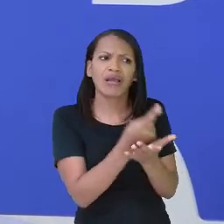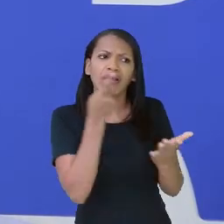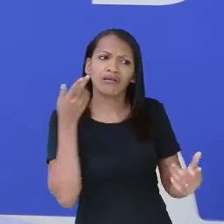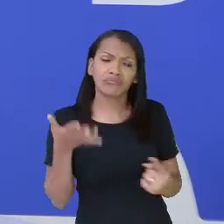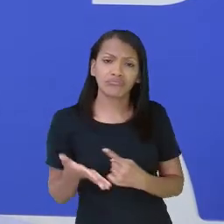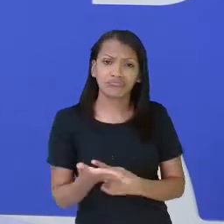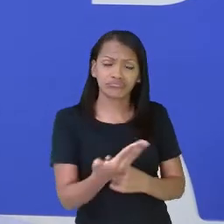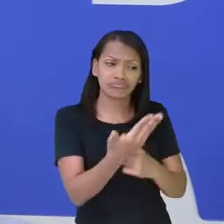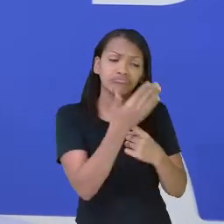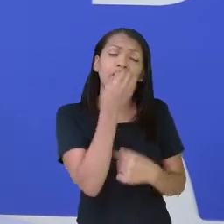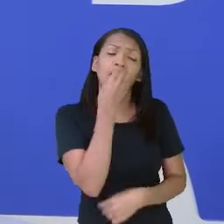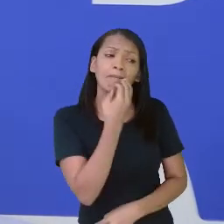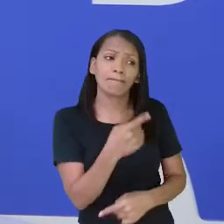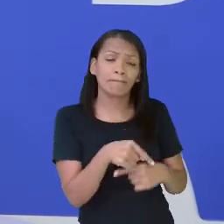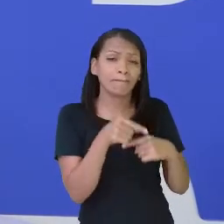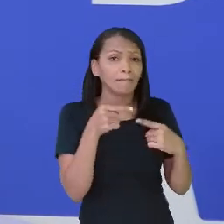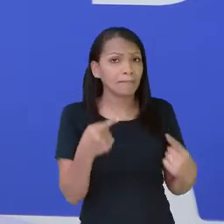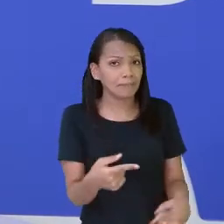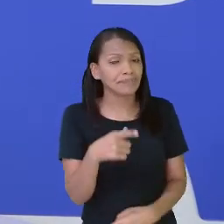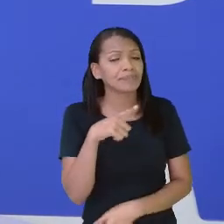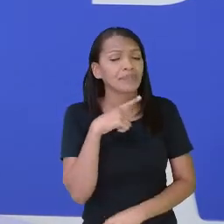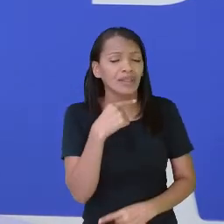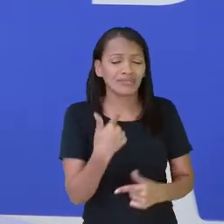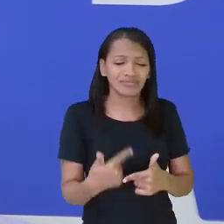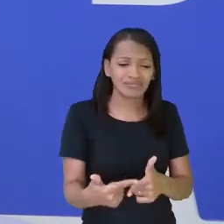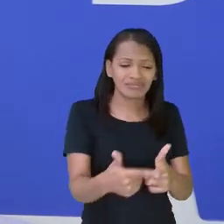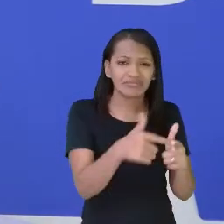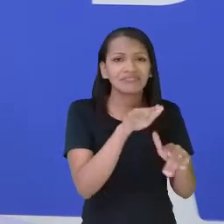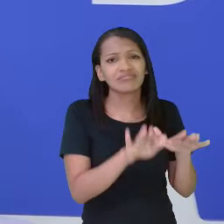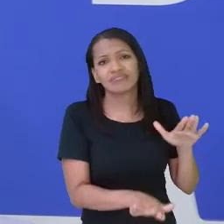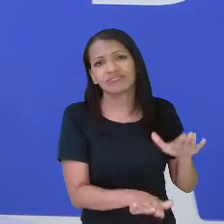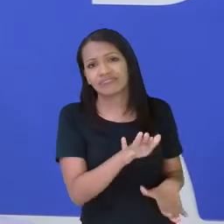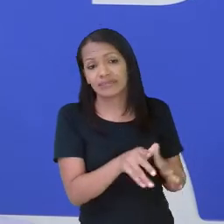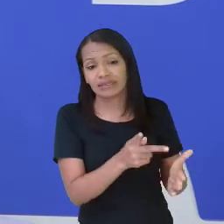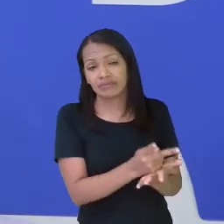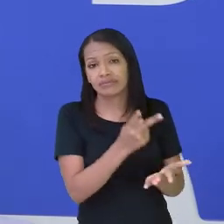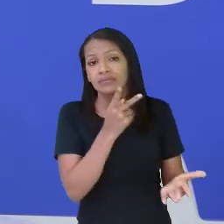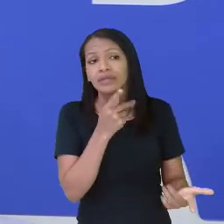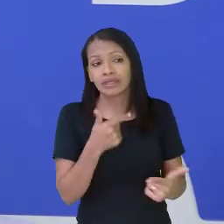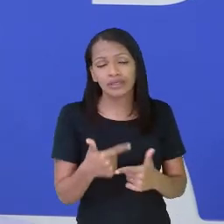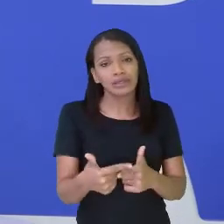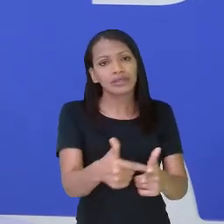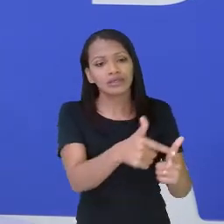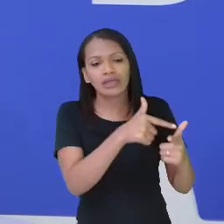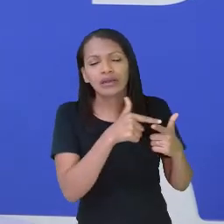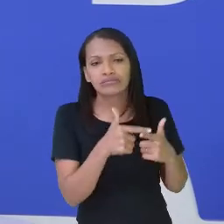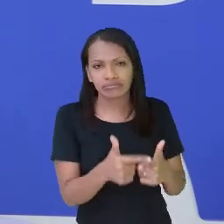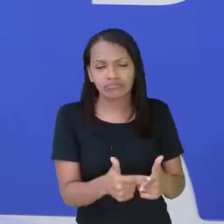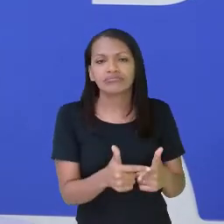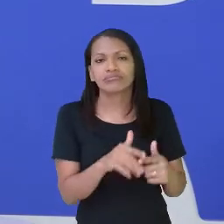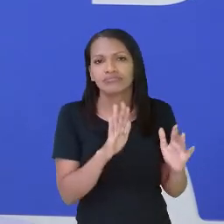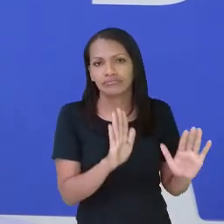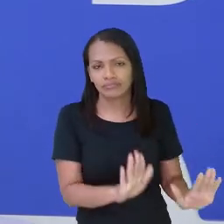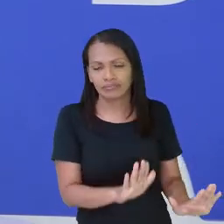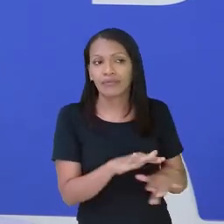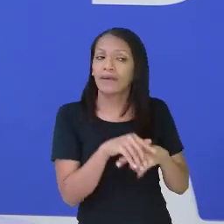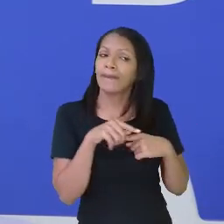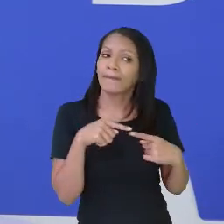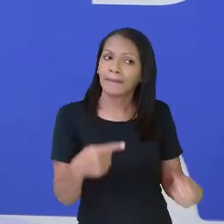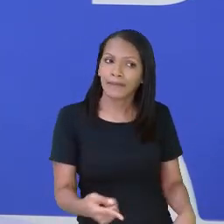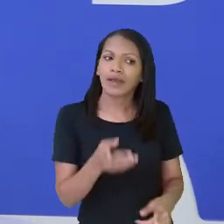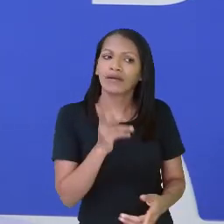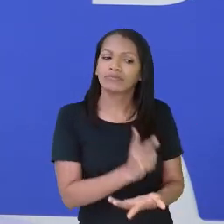é boa, mas tem seus percalços, né? Às vezes acontece de dar uma instabilidade aí. Mas